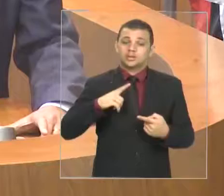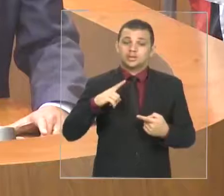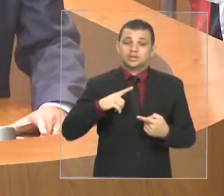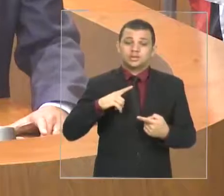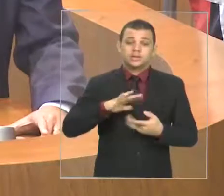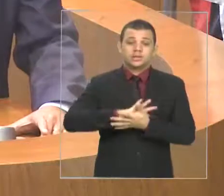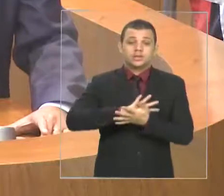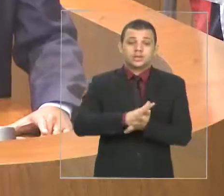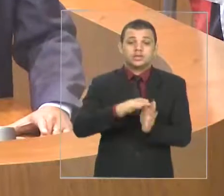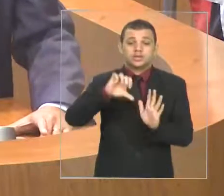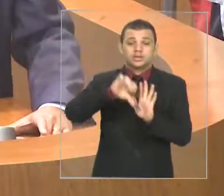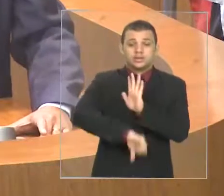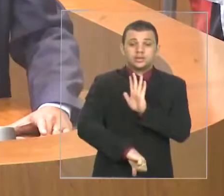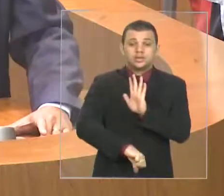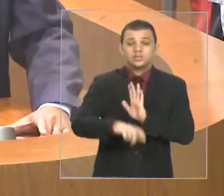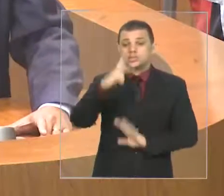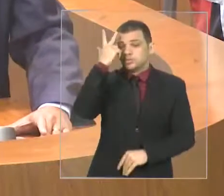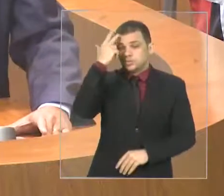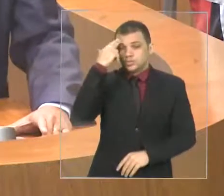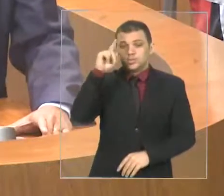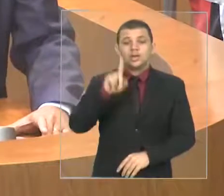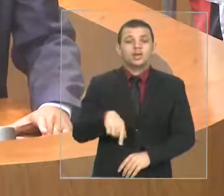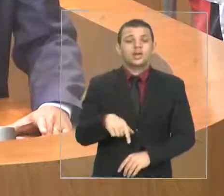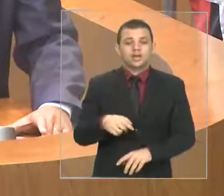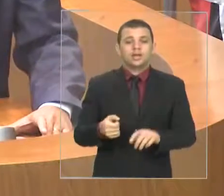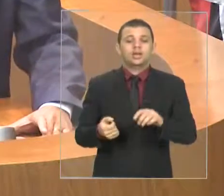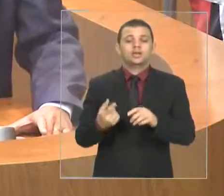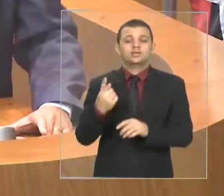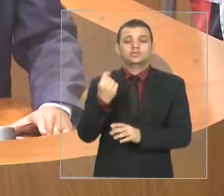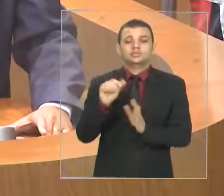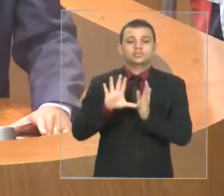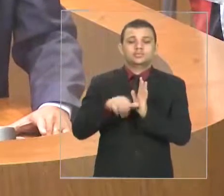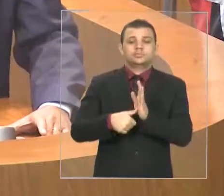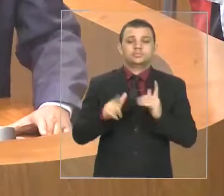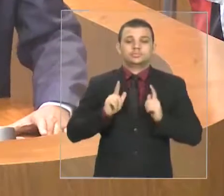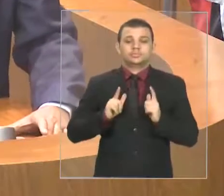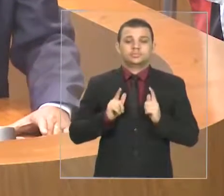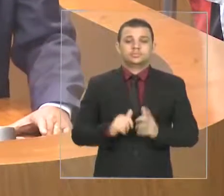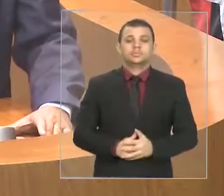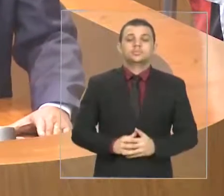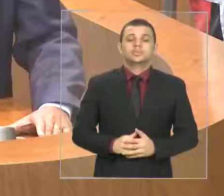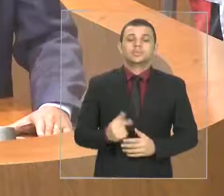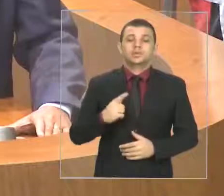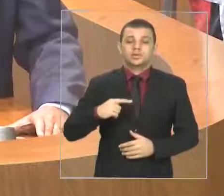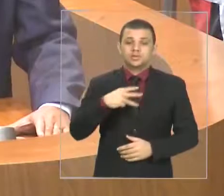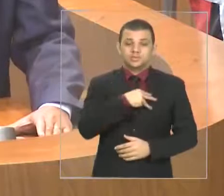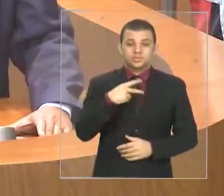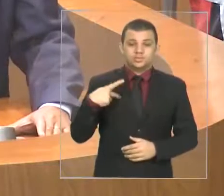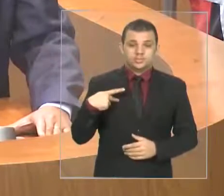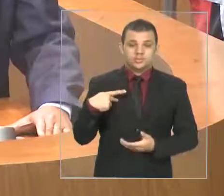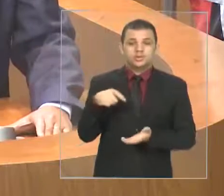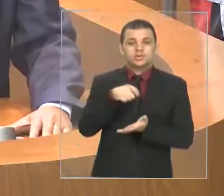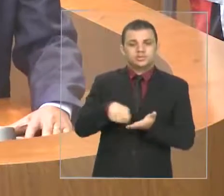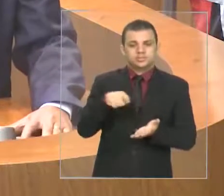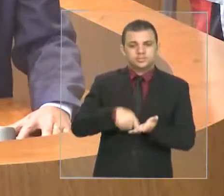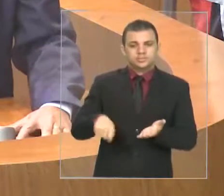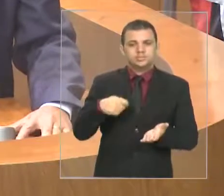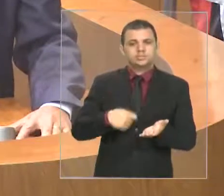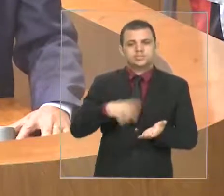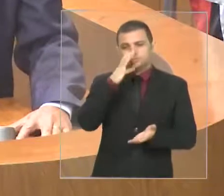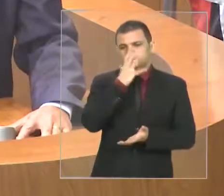corrupção passiva. E o Ministério Público, em torno de 60 laudas, fez uma